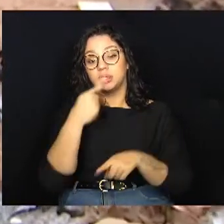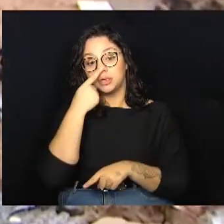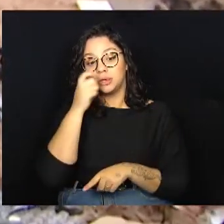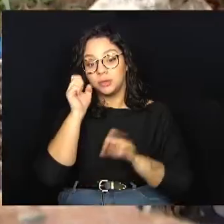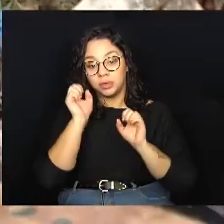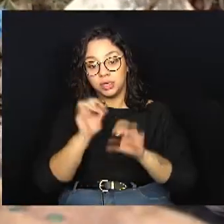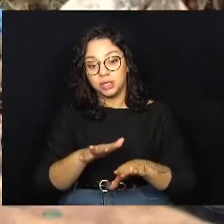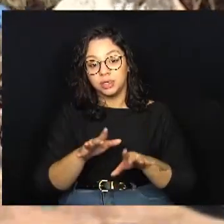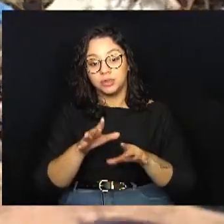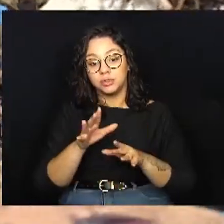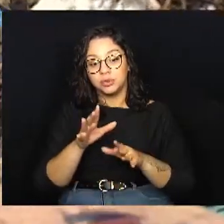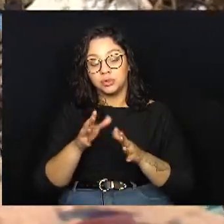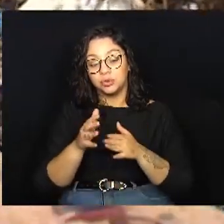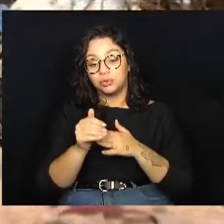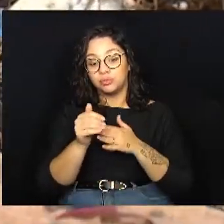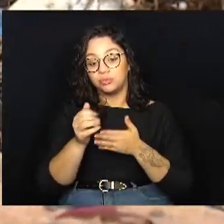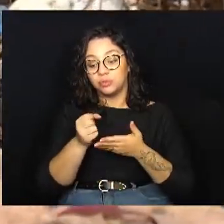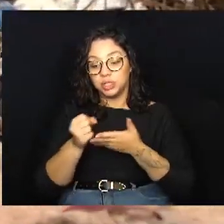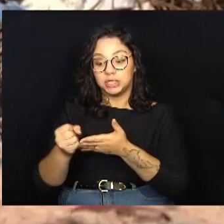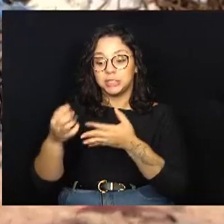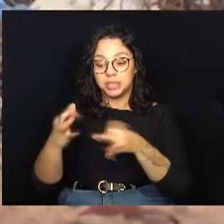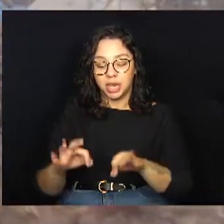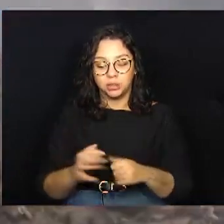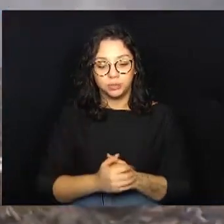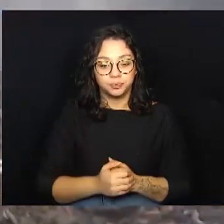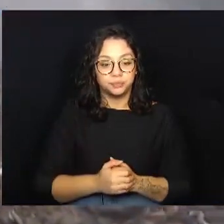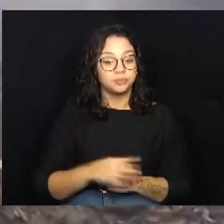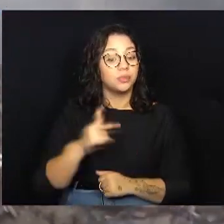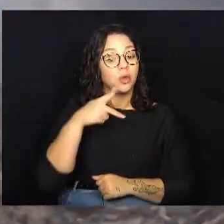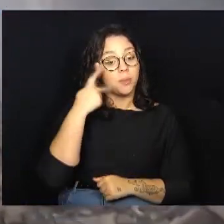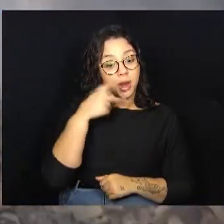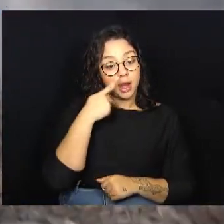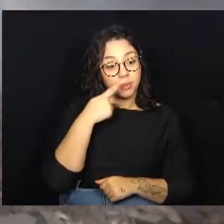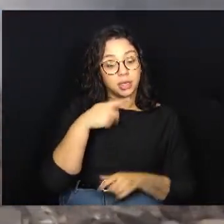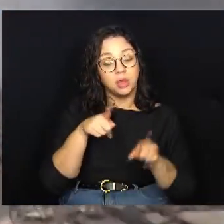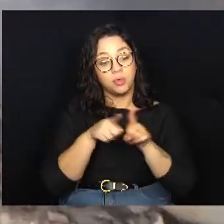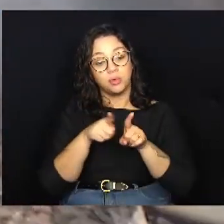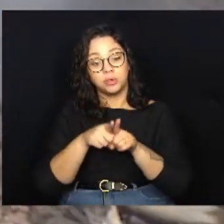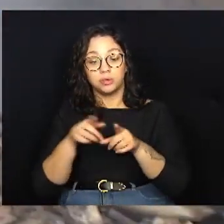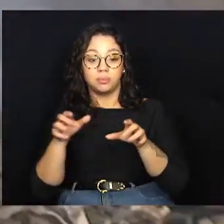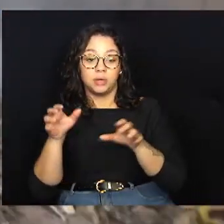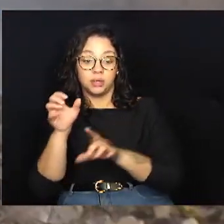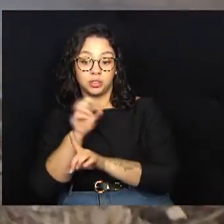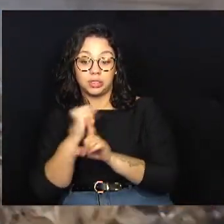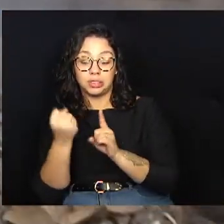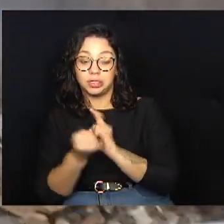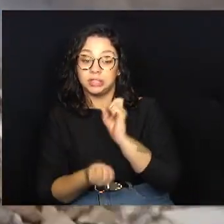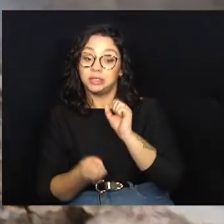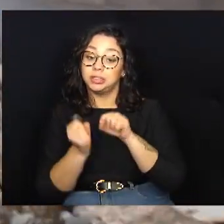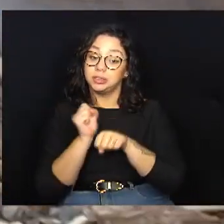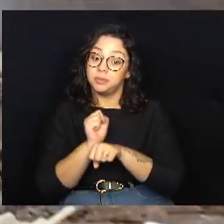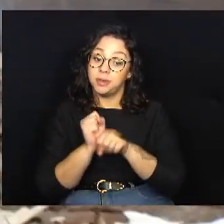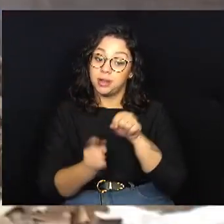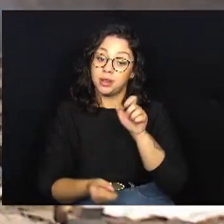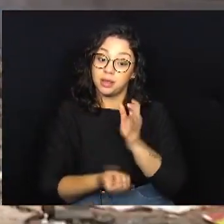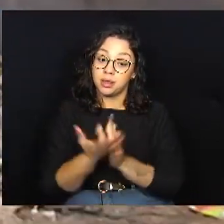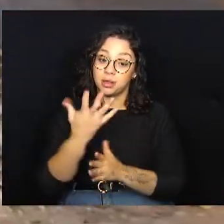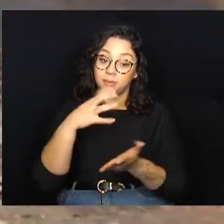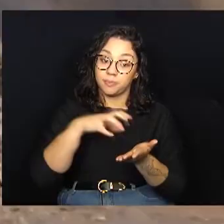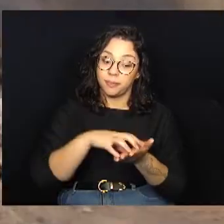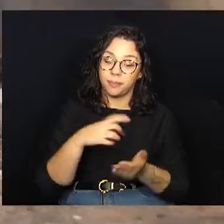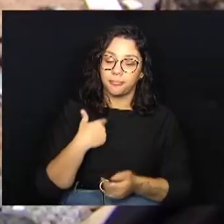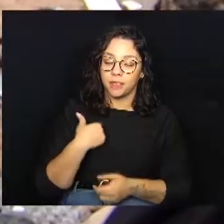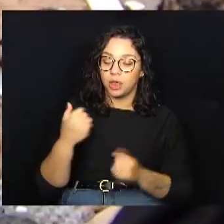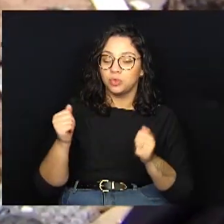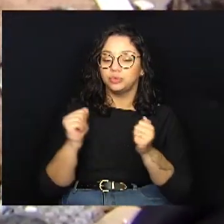destinado corretamente. O parlamentar e a comunidade aguardam a instalação da unidade. Estive reunido com o secretário de